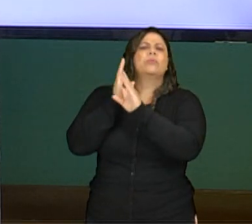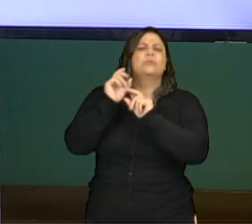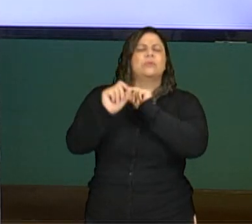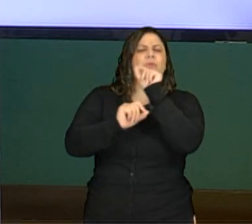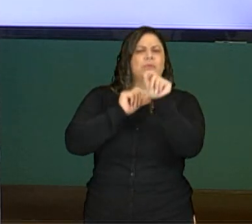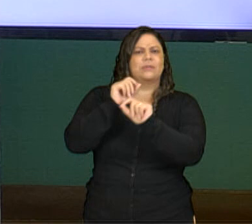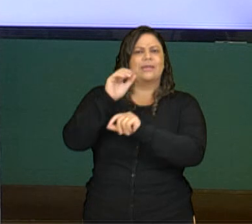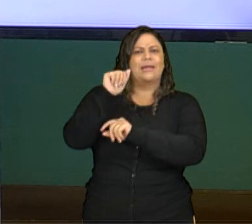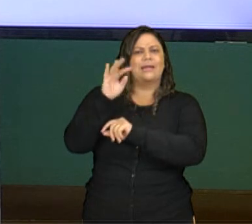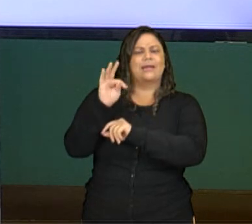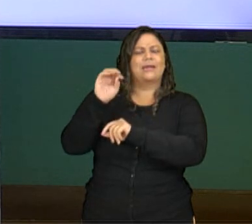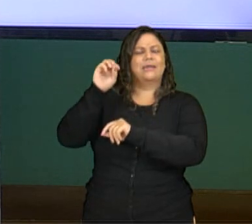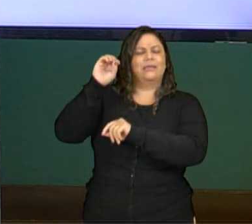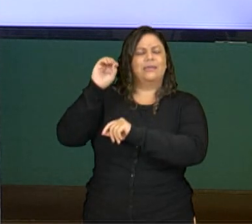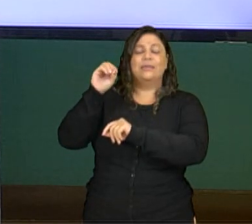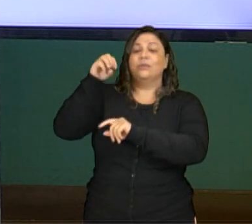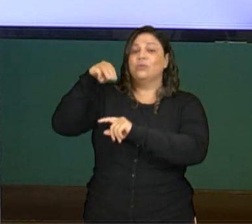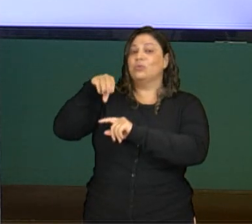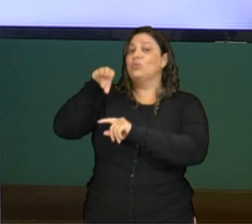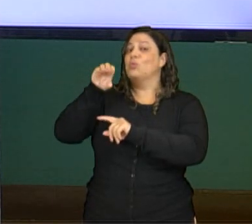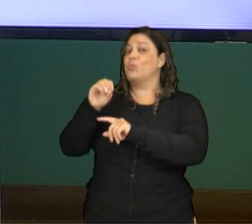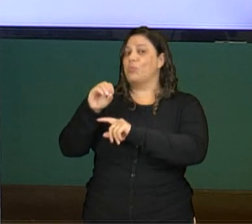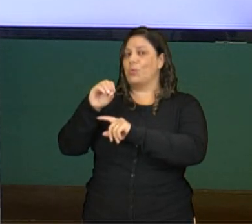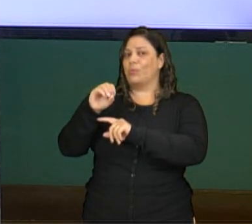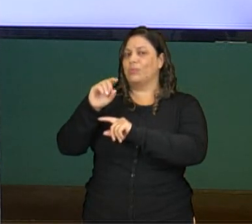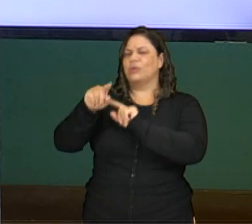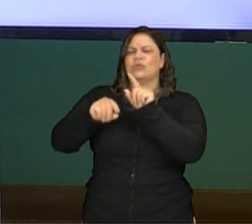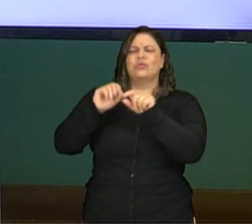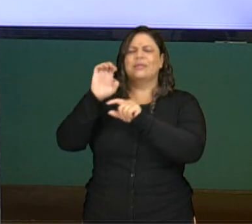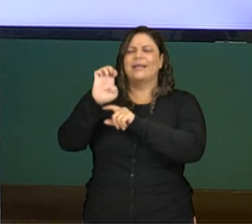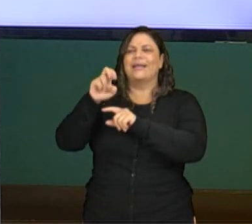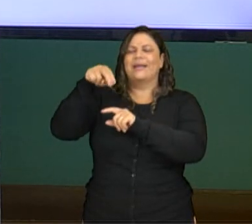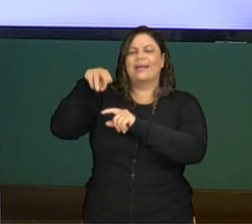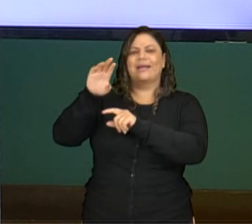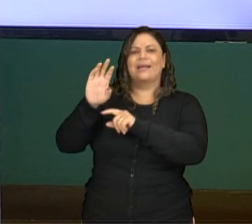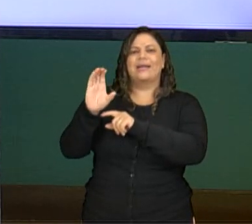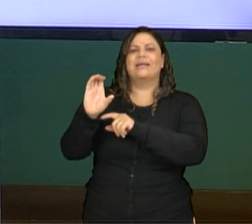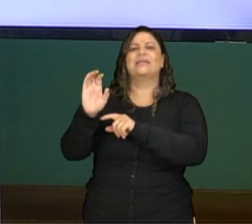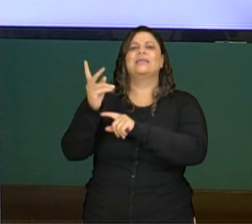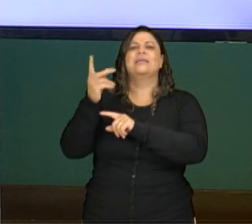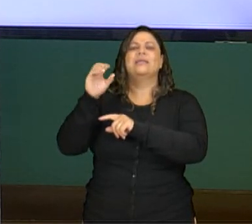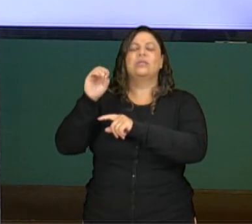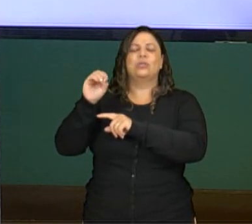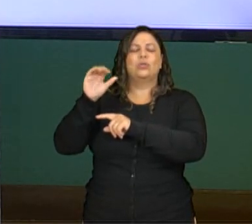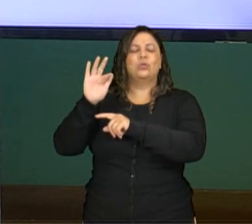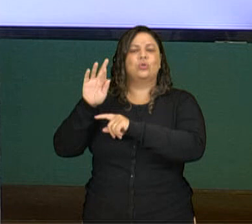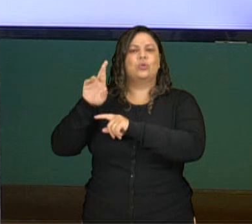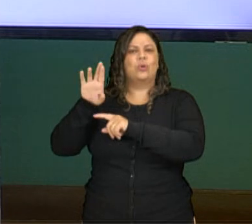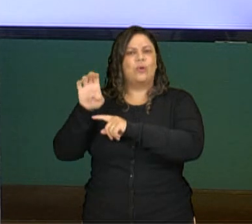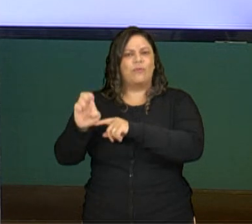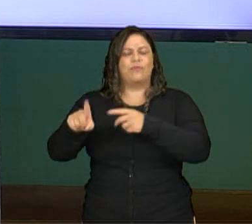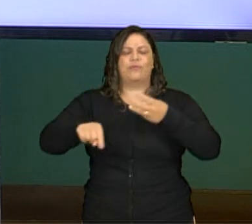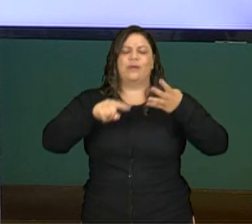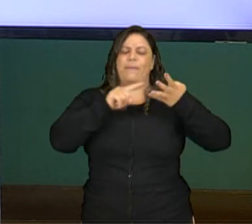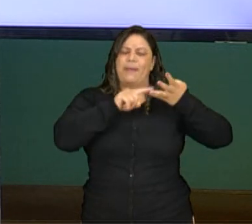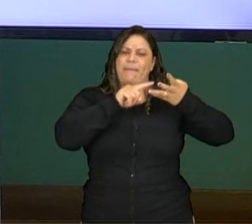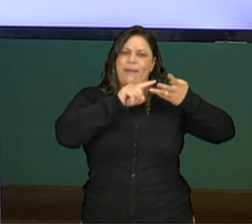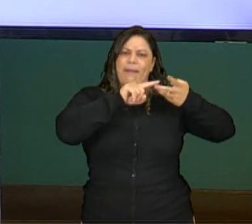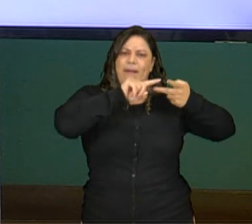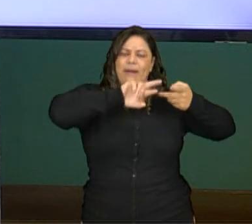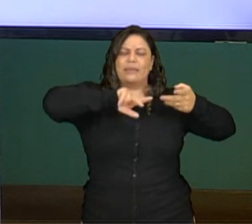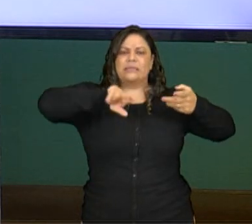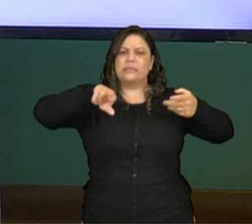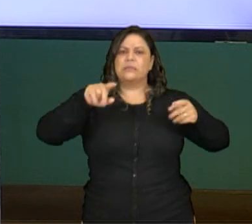orgânica, em compostos orgânicos? Sim, claro. Nós vamos encontrar átomos de bromo, átomos de iodo?